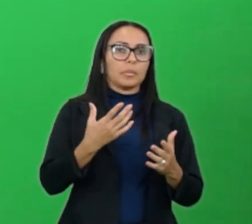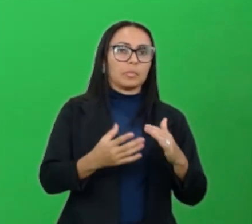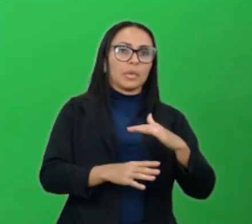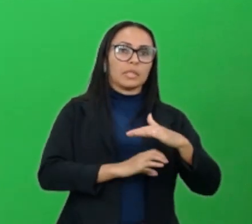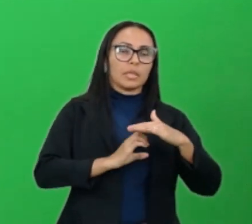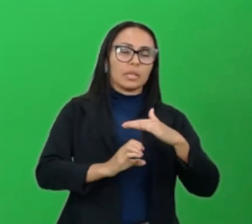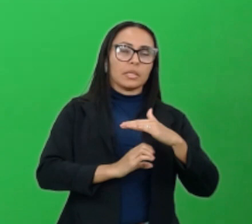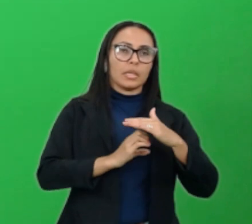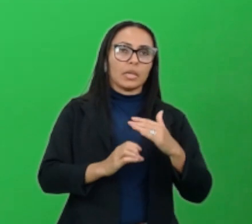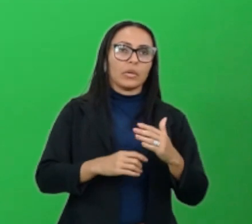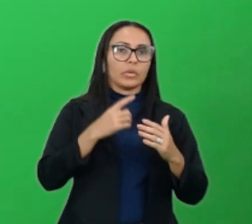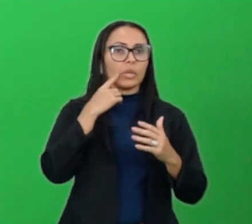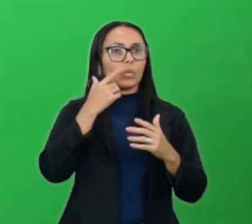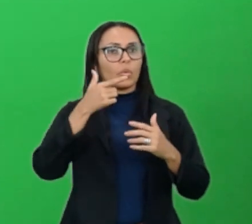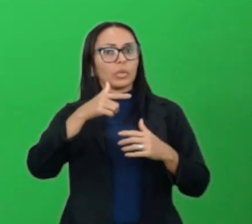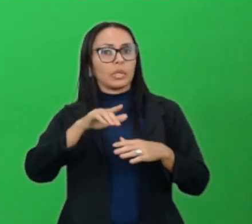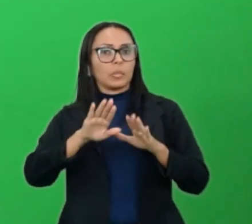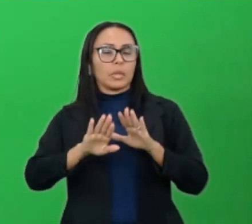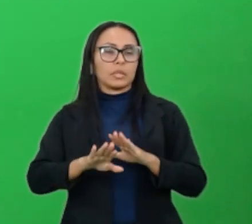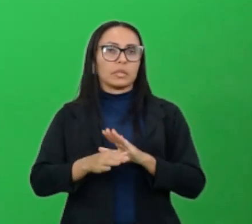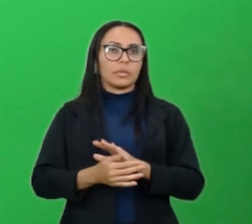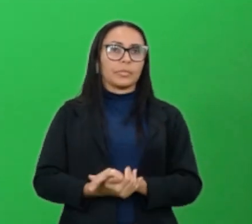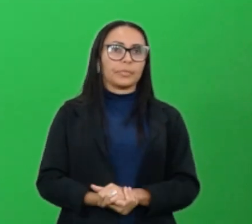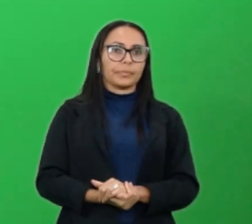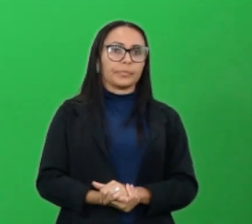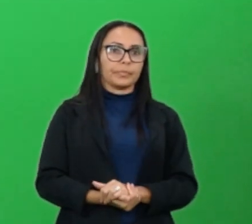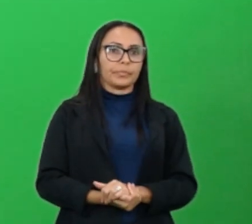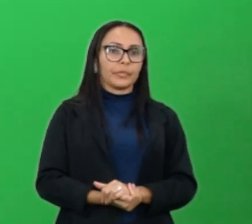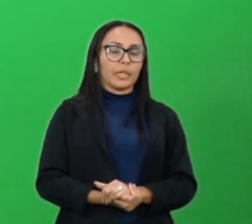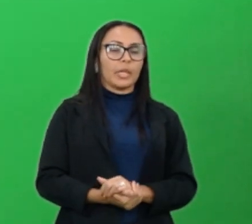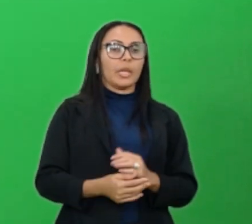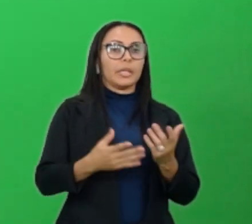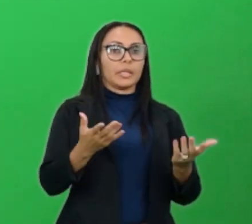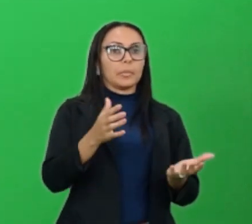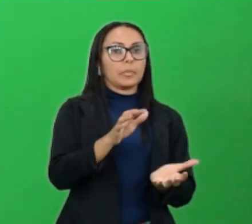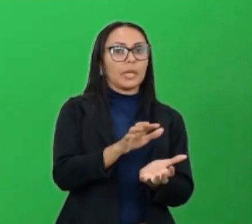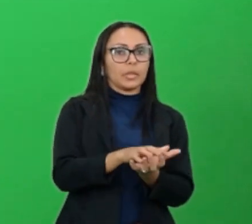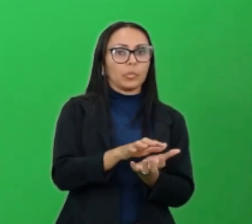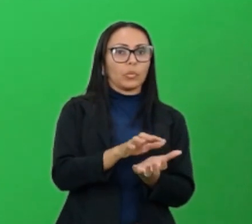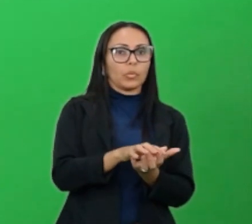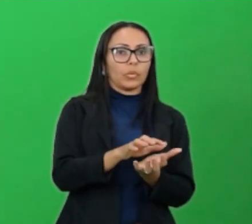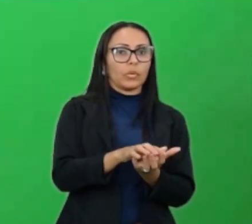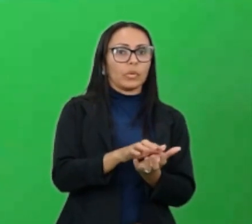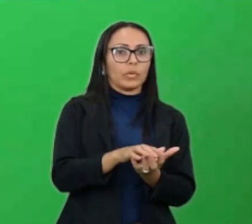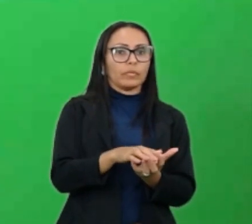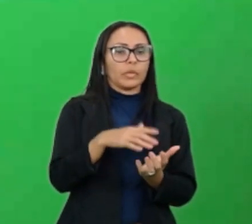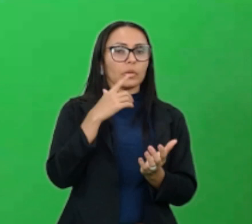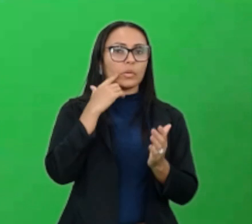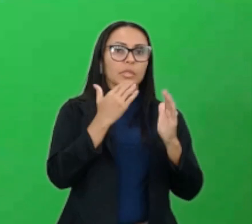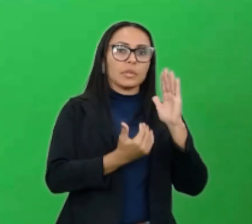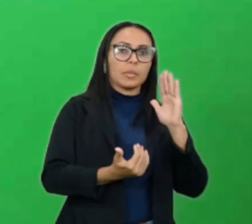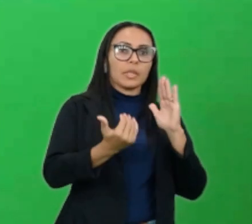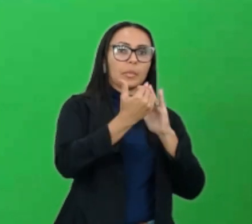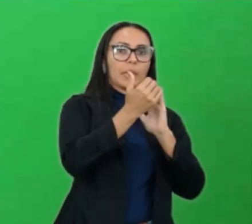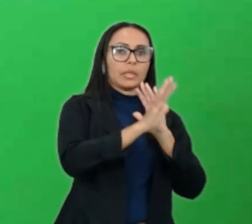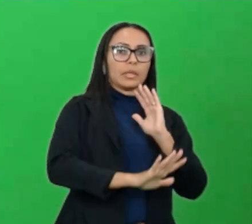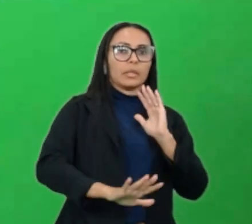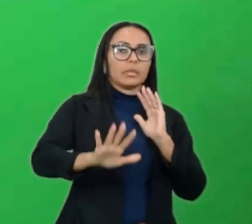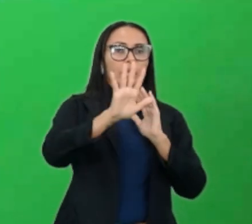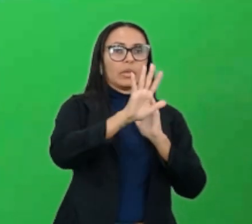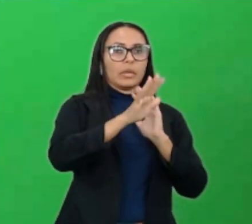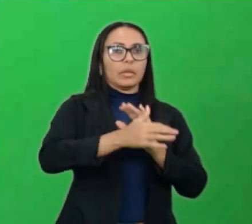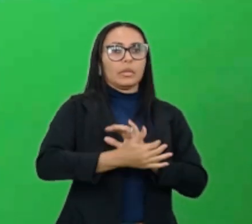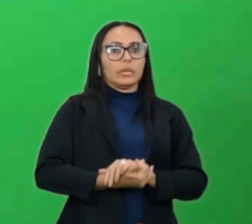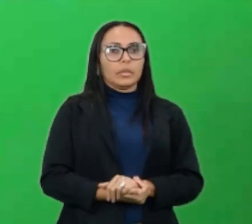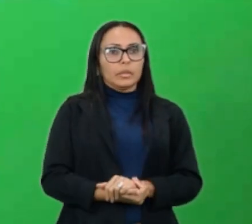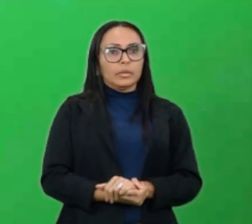dimensão em que o estado de Pernambuco ficou aí acima da média nacional. Tá? Bom,